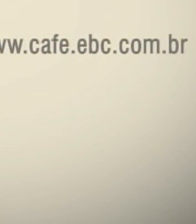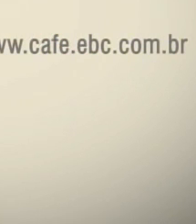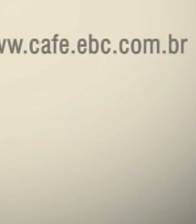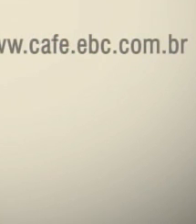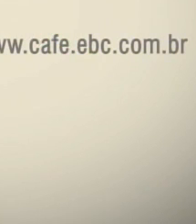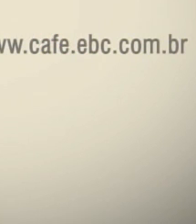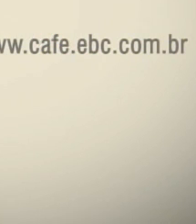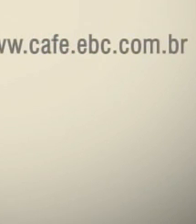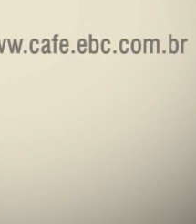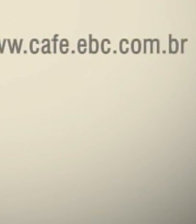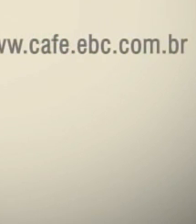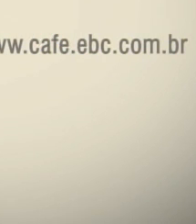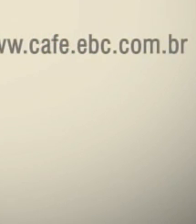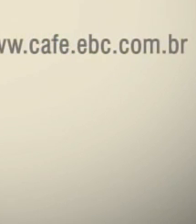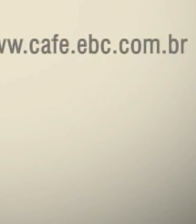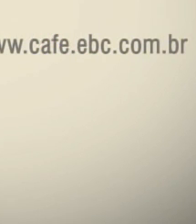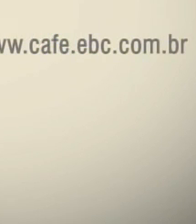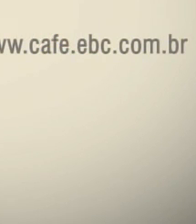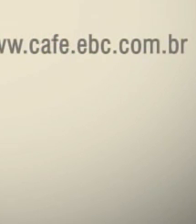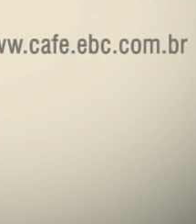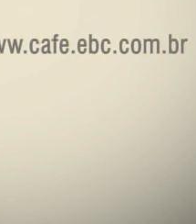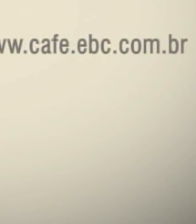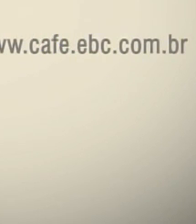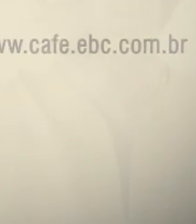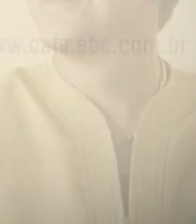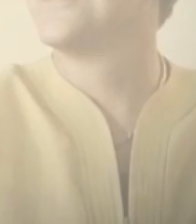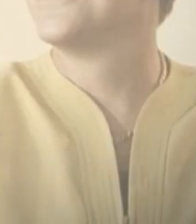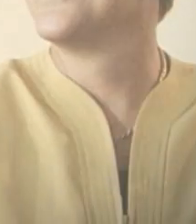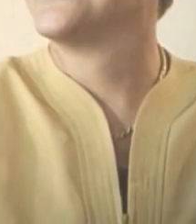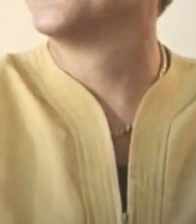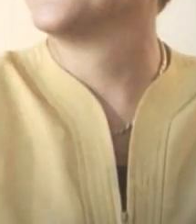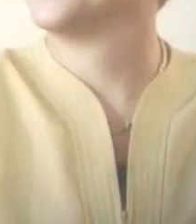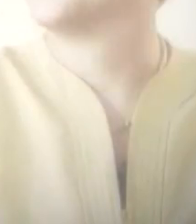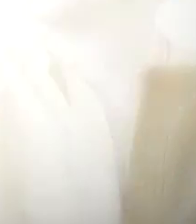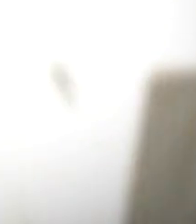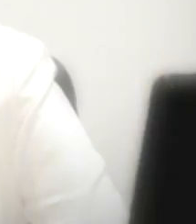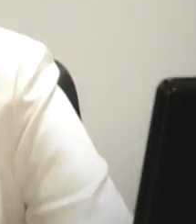um ano novo maravilhoso e até 2012